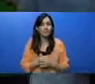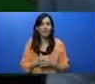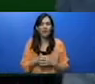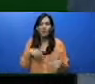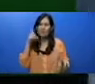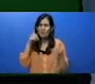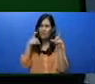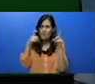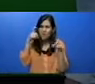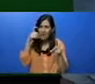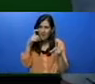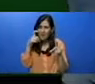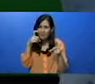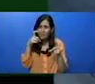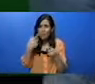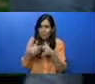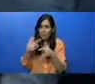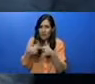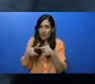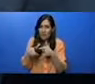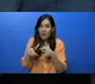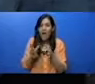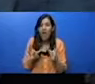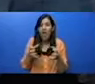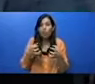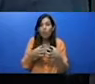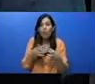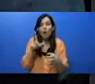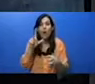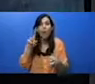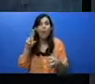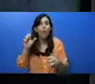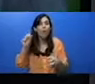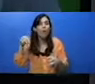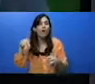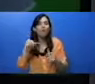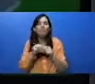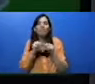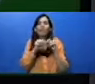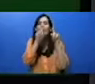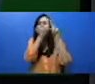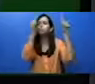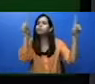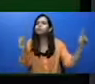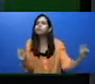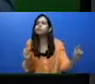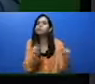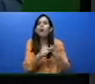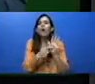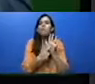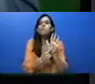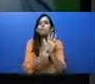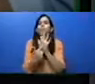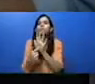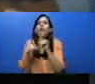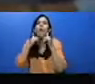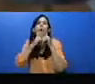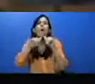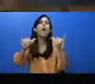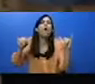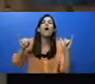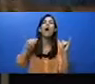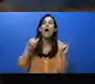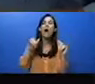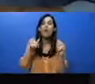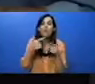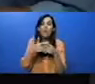este problema, a turma do Luan está montando um mural para divulgar a importância deste tema, que nós